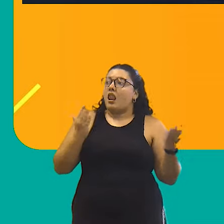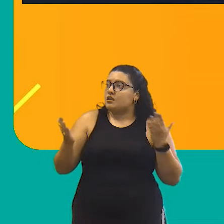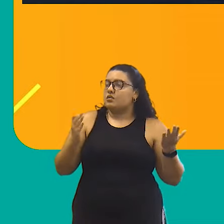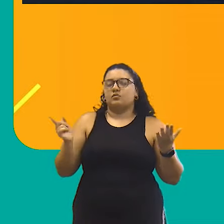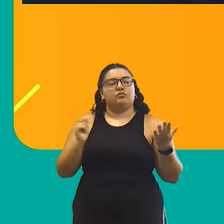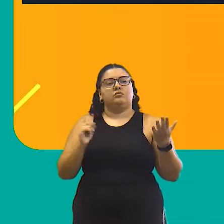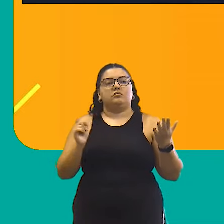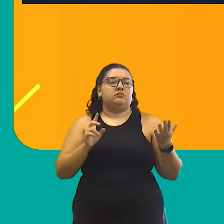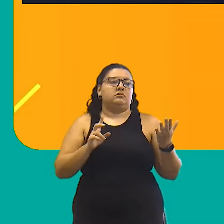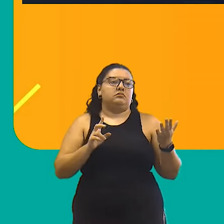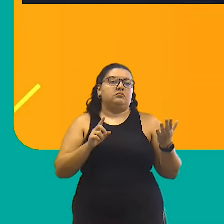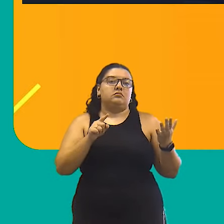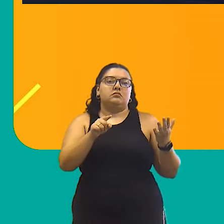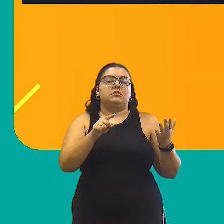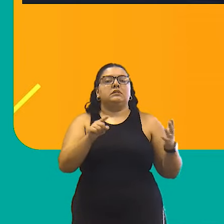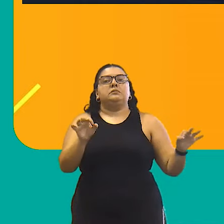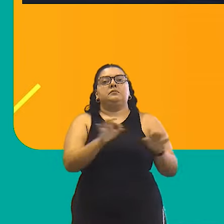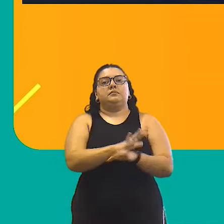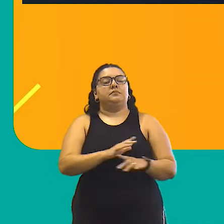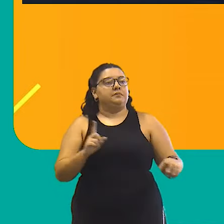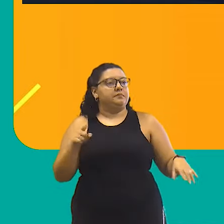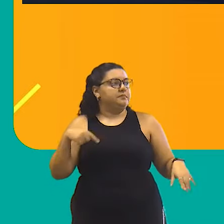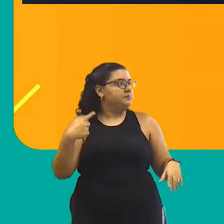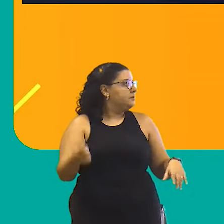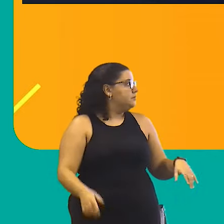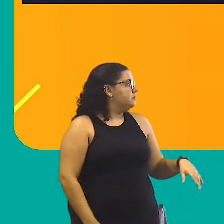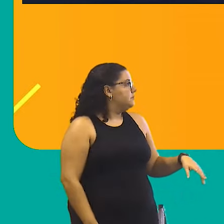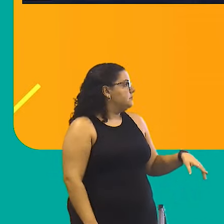Você vai ter que... é isso. Fim. Próxima questão.